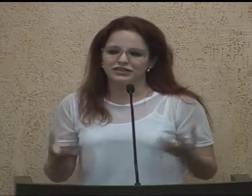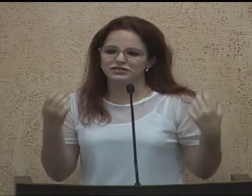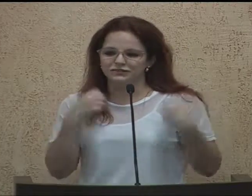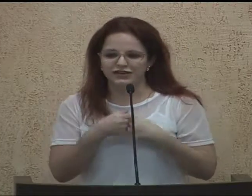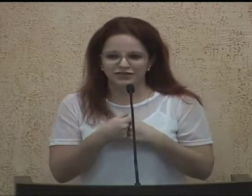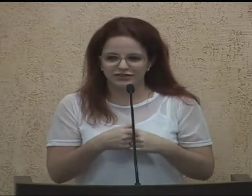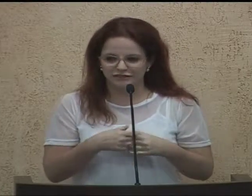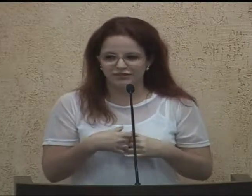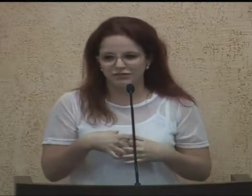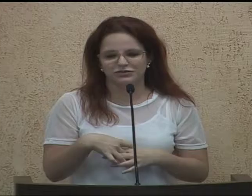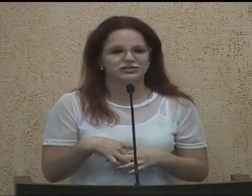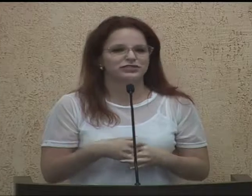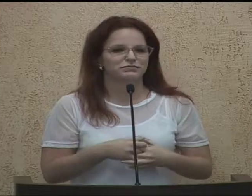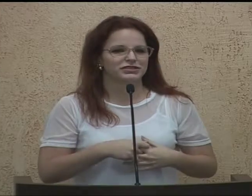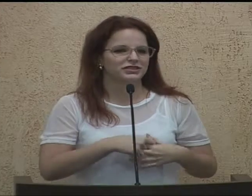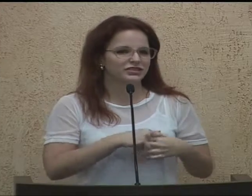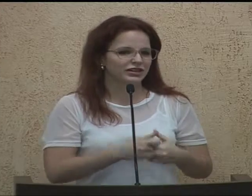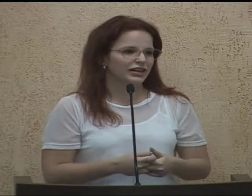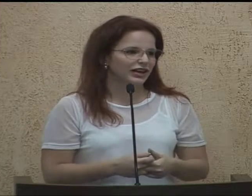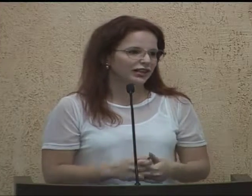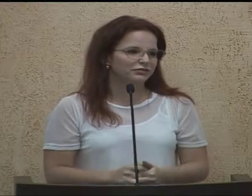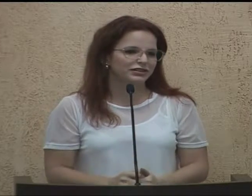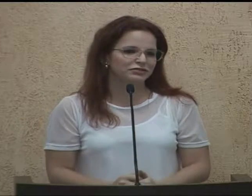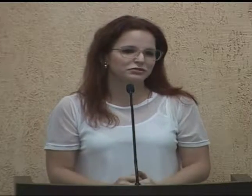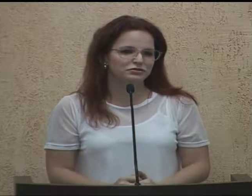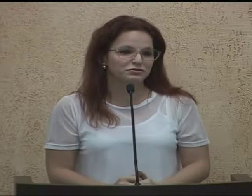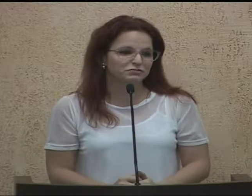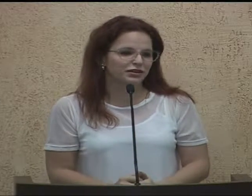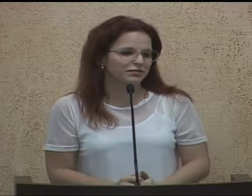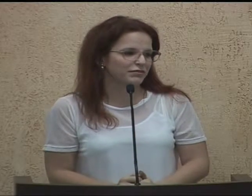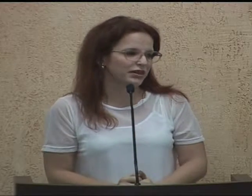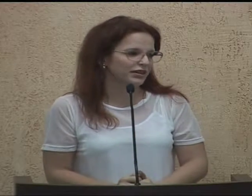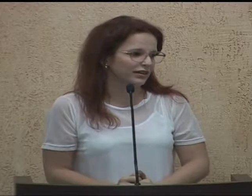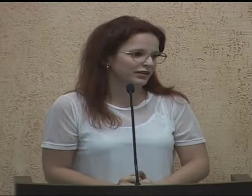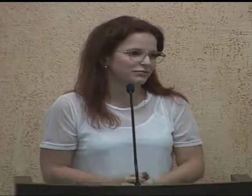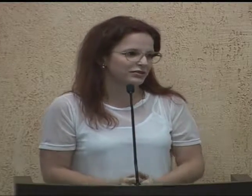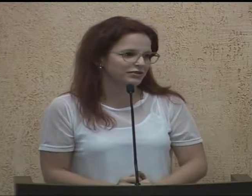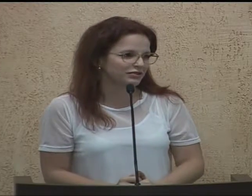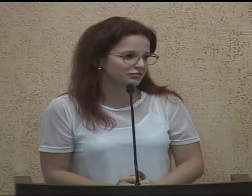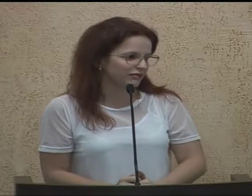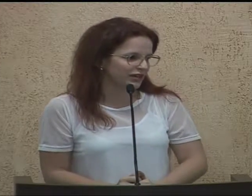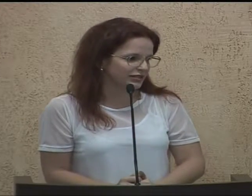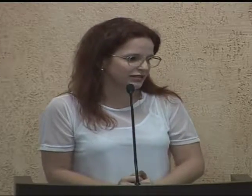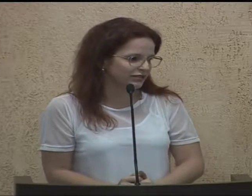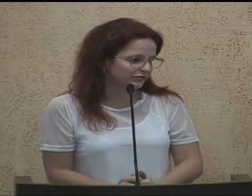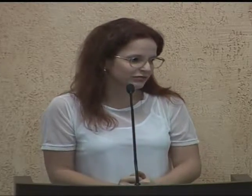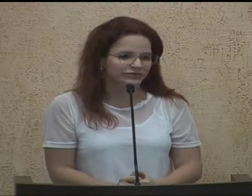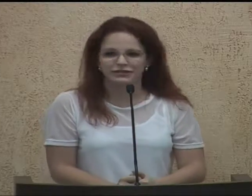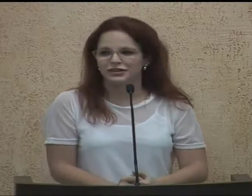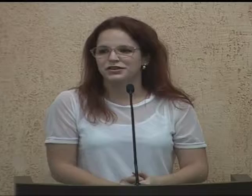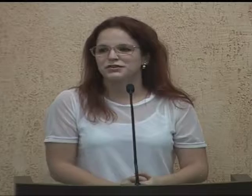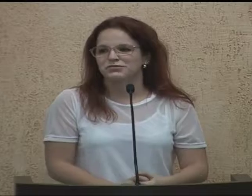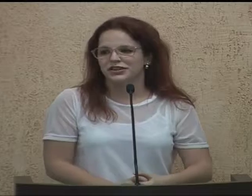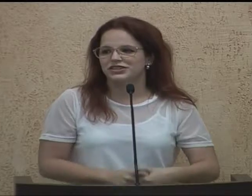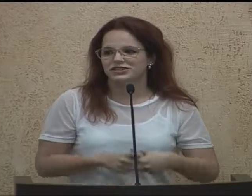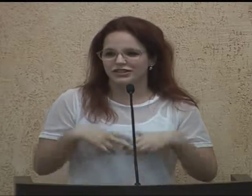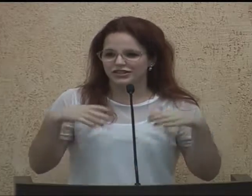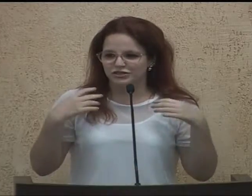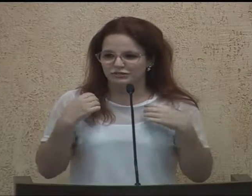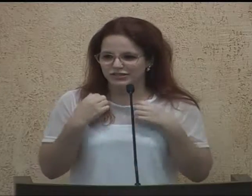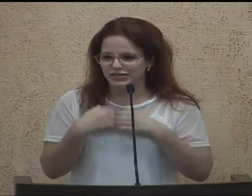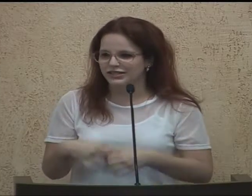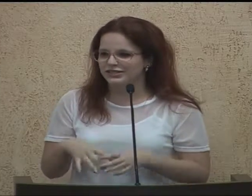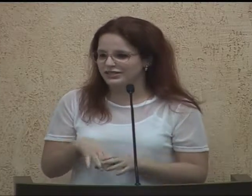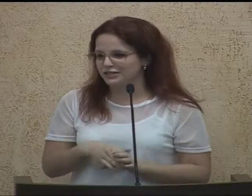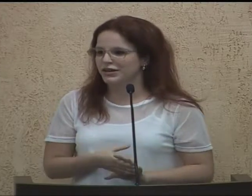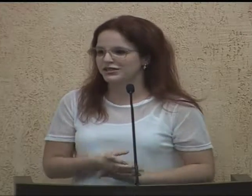Daí, o que a gente faz com essas informações? Então, o paciente chega lá, dura em torno de 1h30 a 2 horas uma avaliação, porque a gente tem que